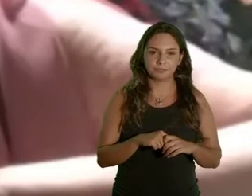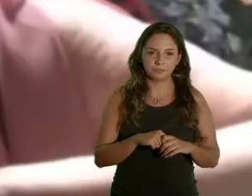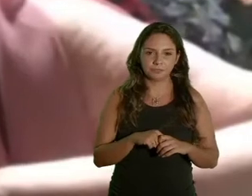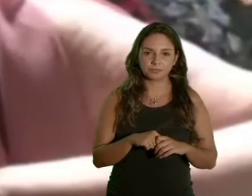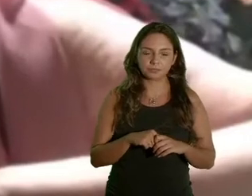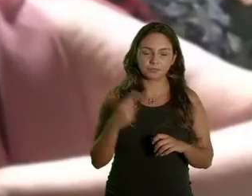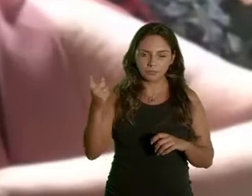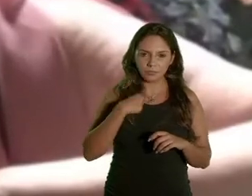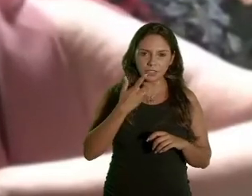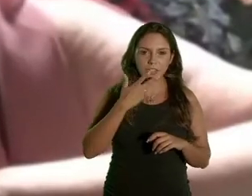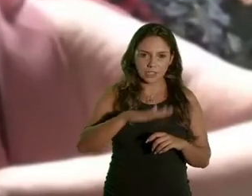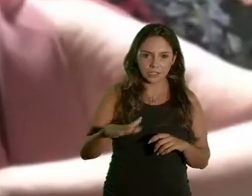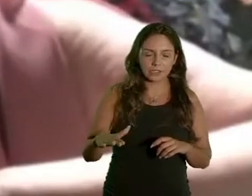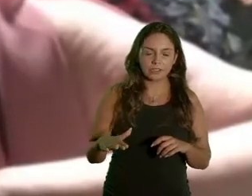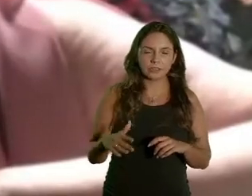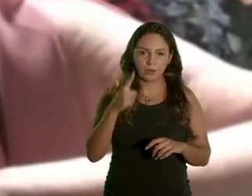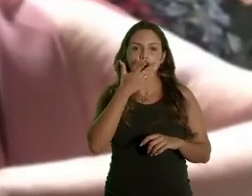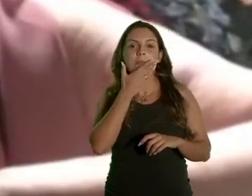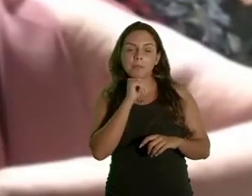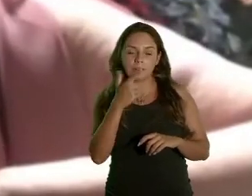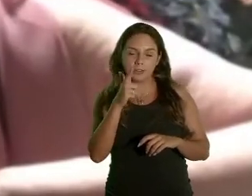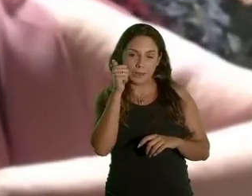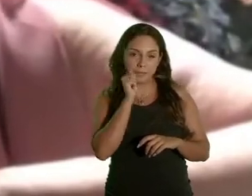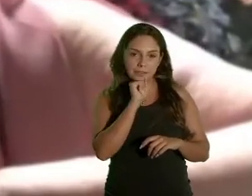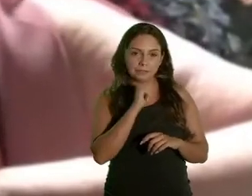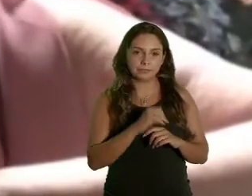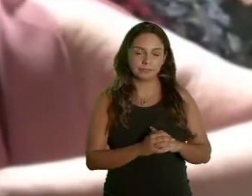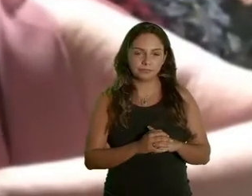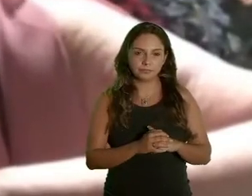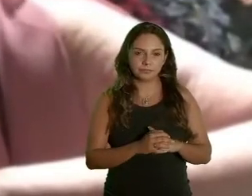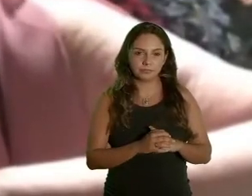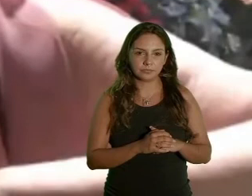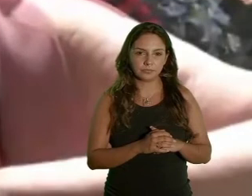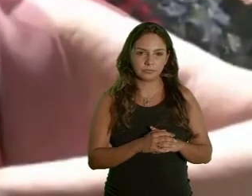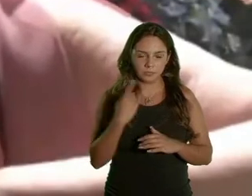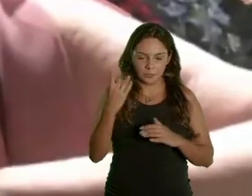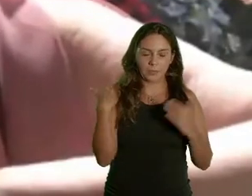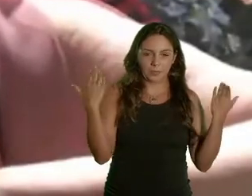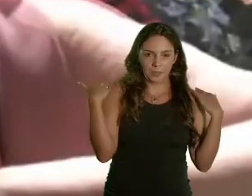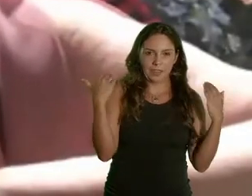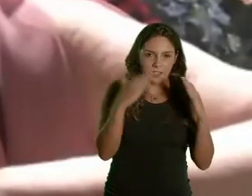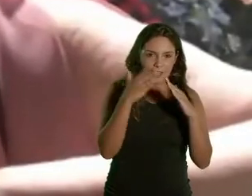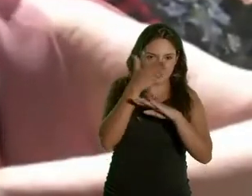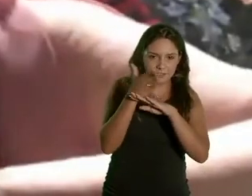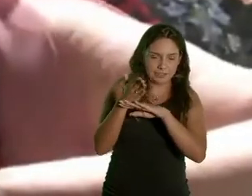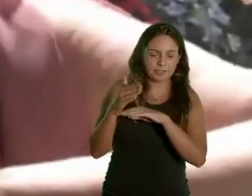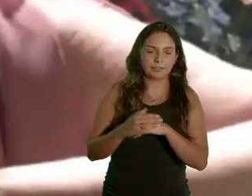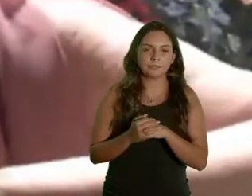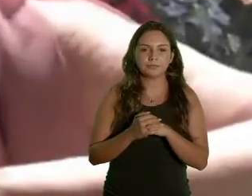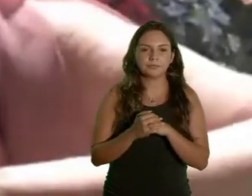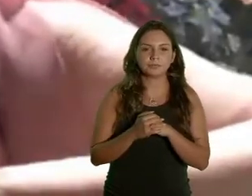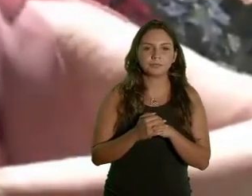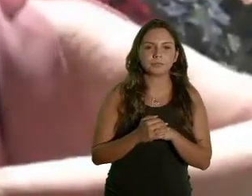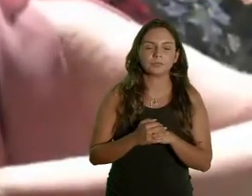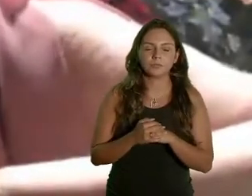nós éramos pequenininhas, sem pai, sem mãe, aí a gente passeava muito nas casas dos outros, que, no tempo que